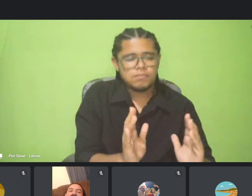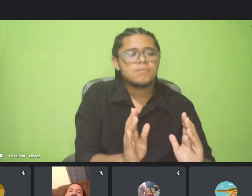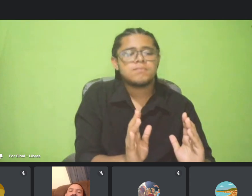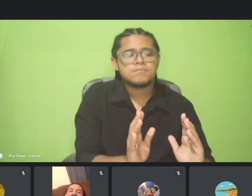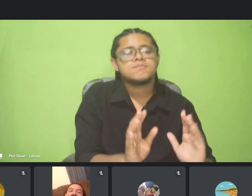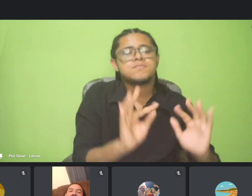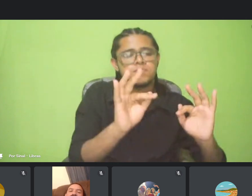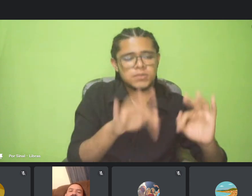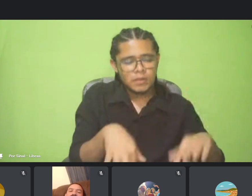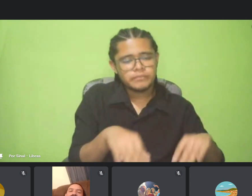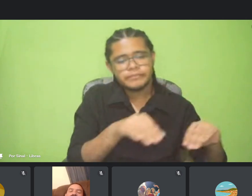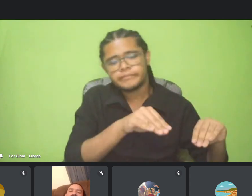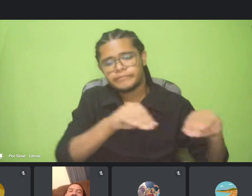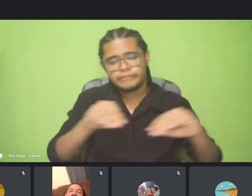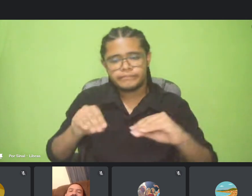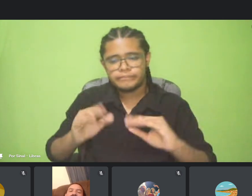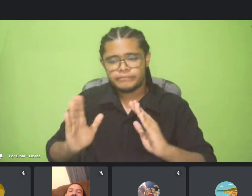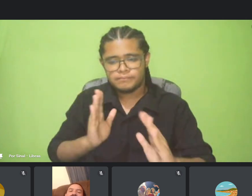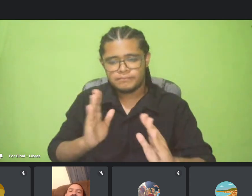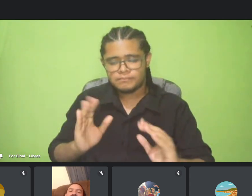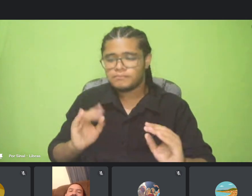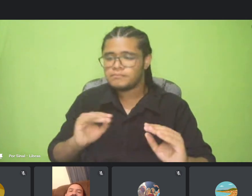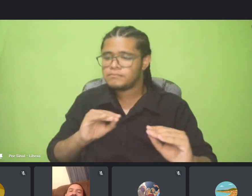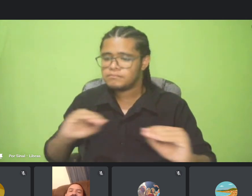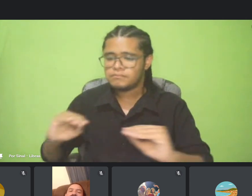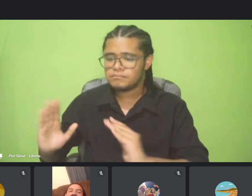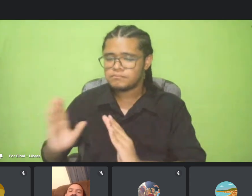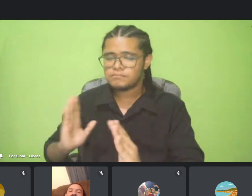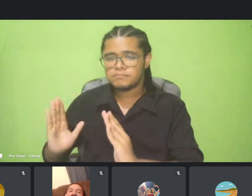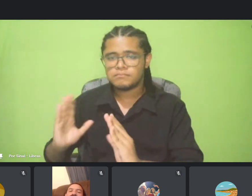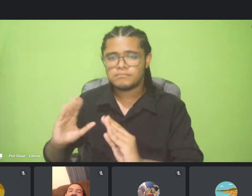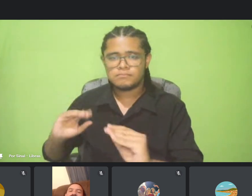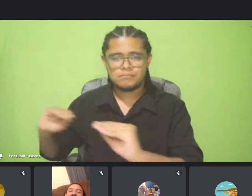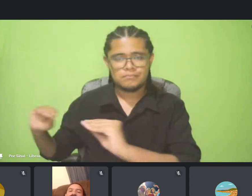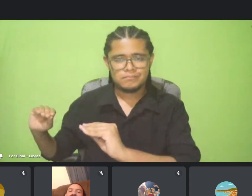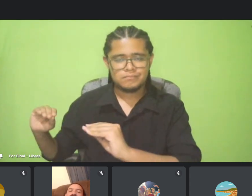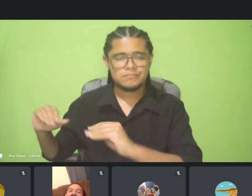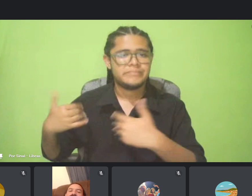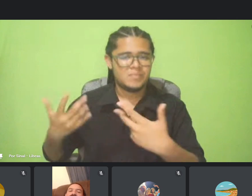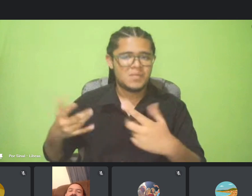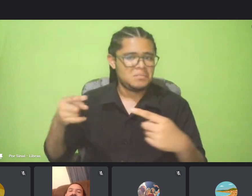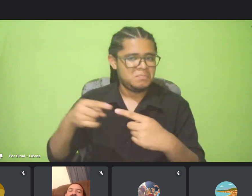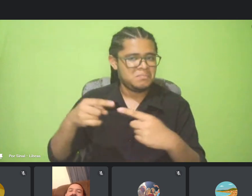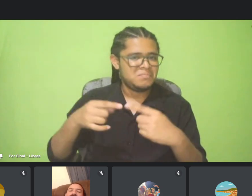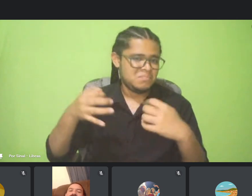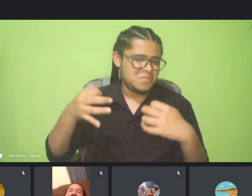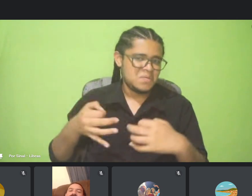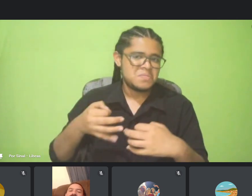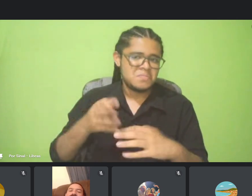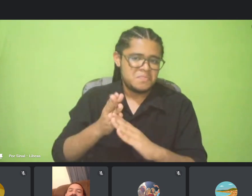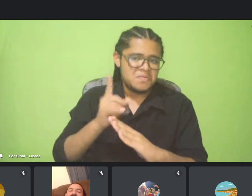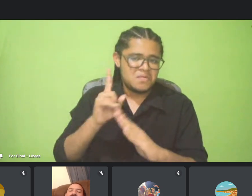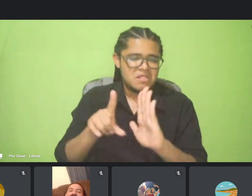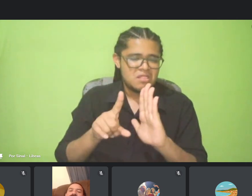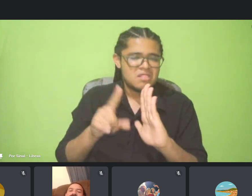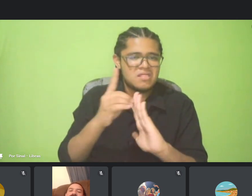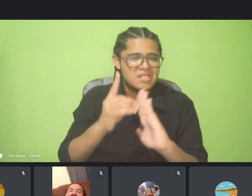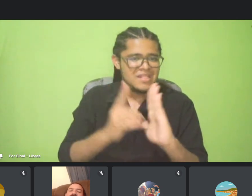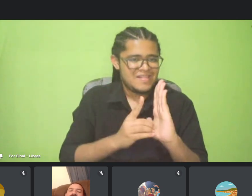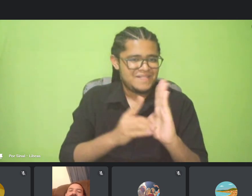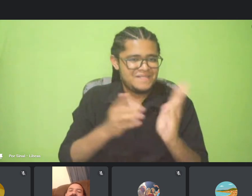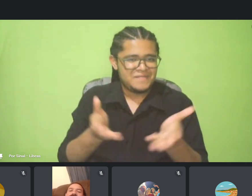terceiro que se encontre em situação de rua. Então, está certo, pelo decreto de fomento, certo? É isso.